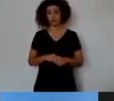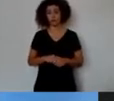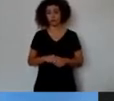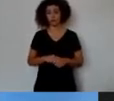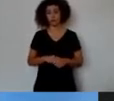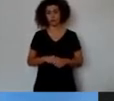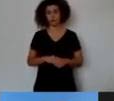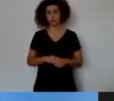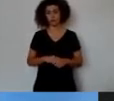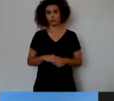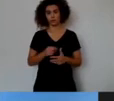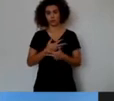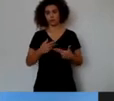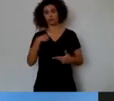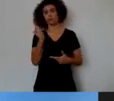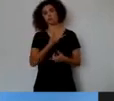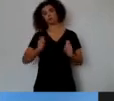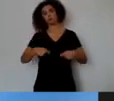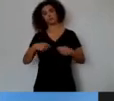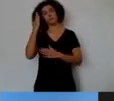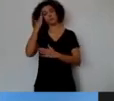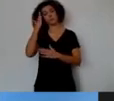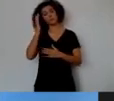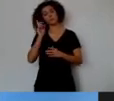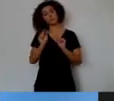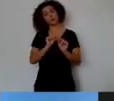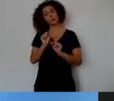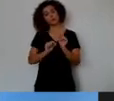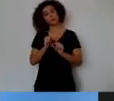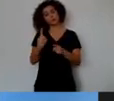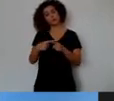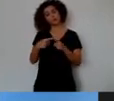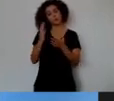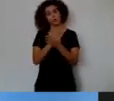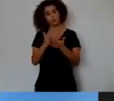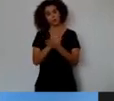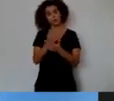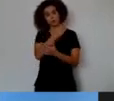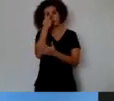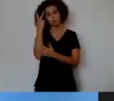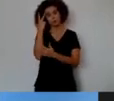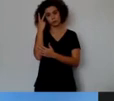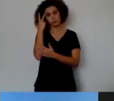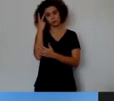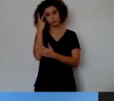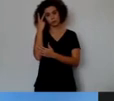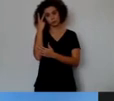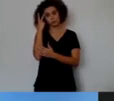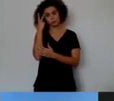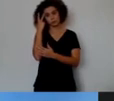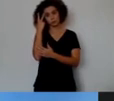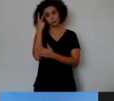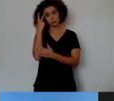A questão que a gente deveria fazer é por que que a gente, algumas pessoas têm o privilégio de não enxergar esse racismo? Porque ele realmente